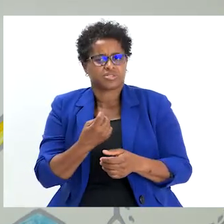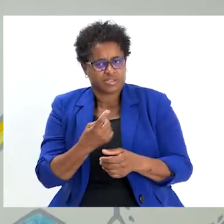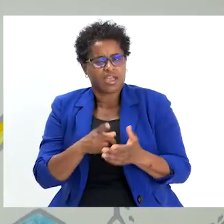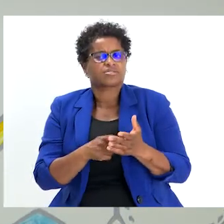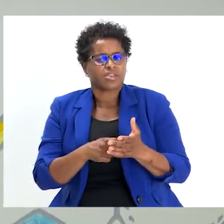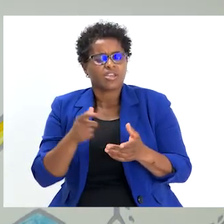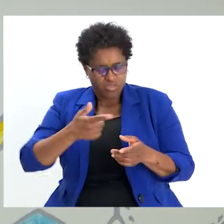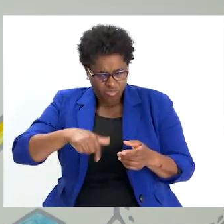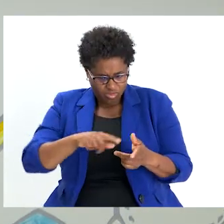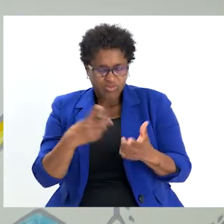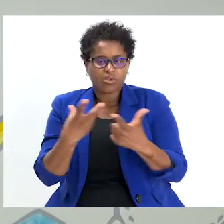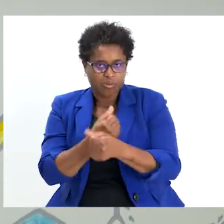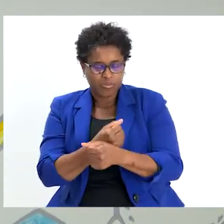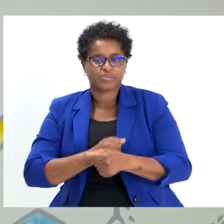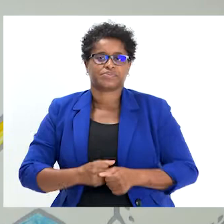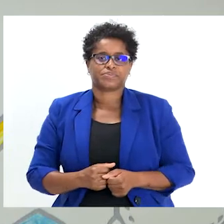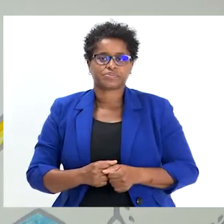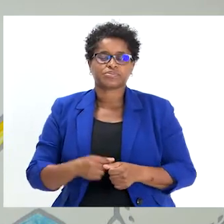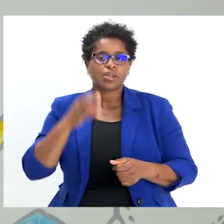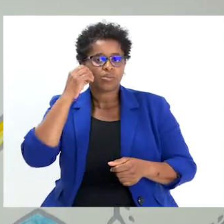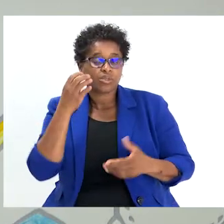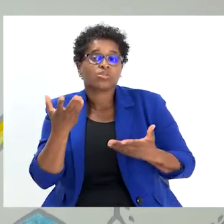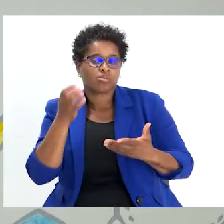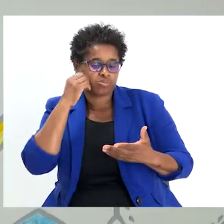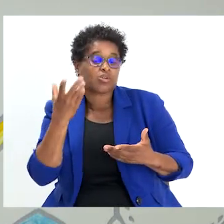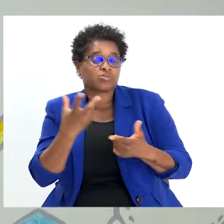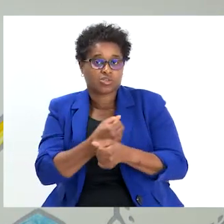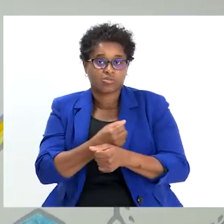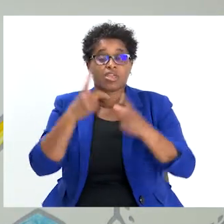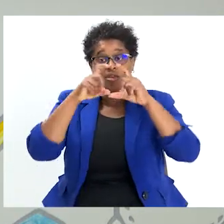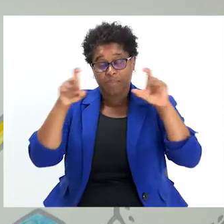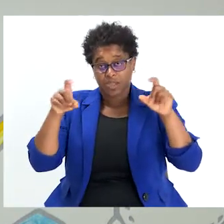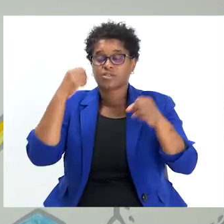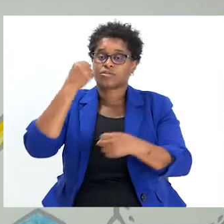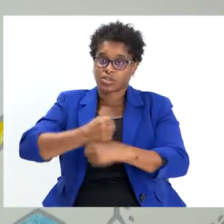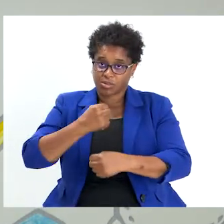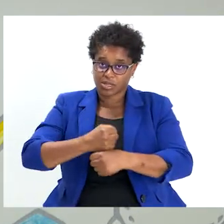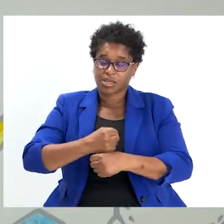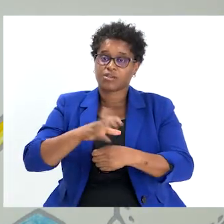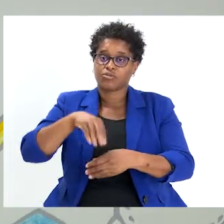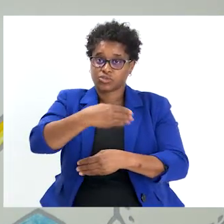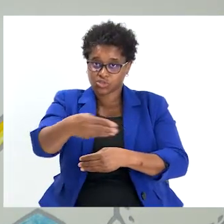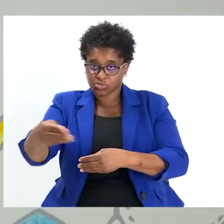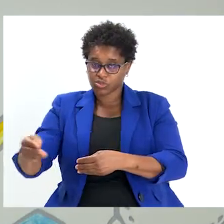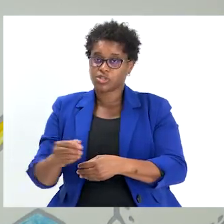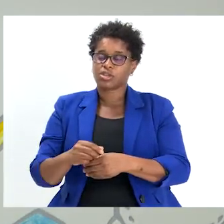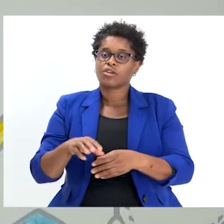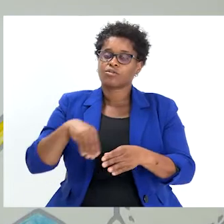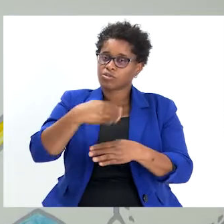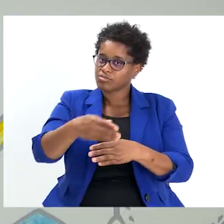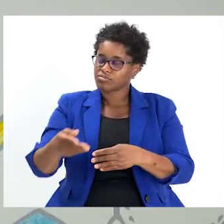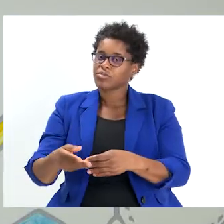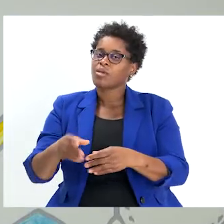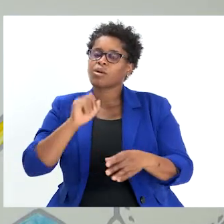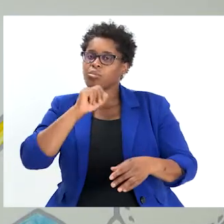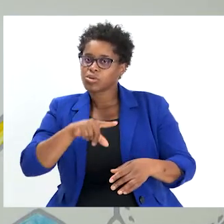vamos consumir. E, como se consome, as empresas vão produzir, vão distribuir, vão repartir